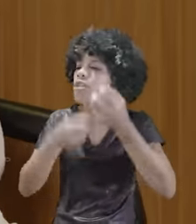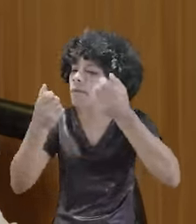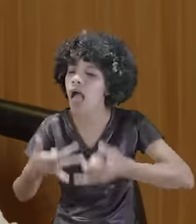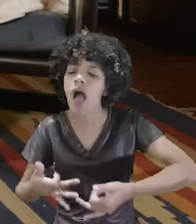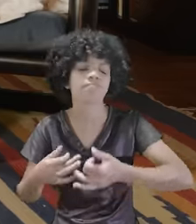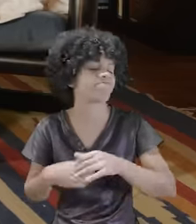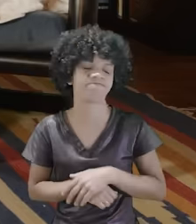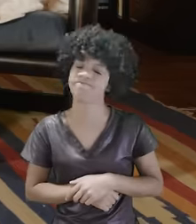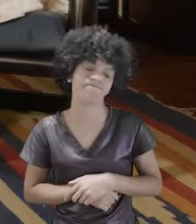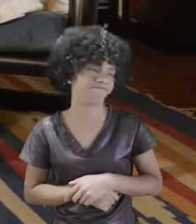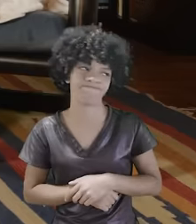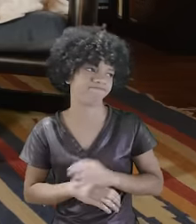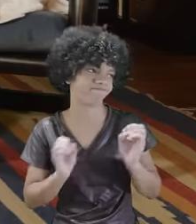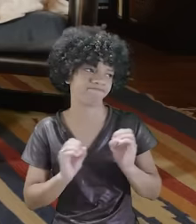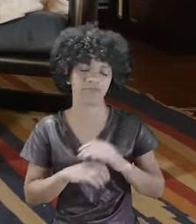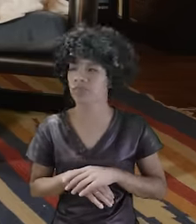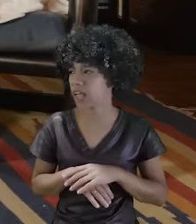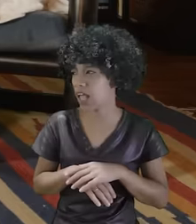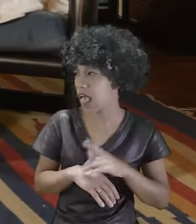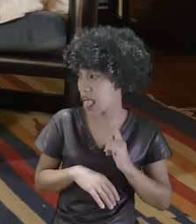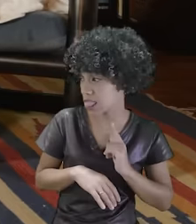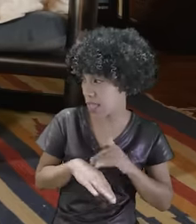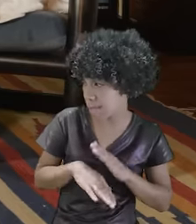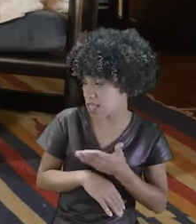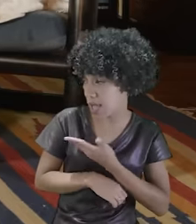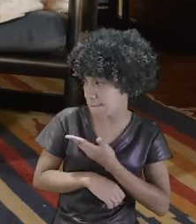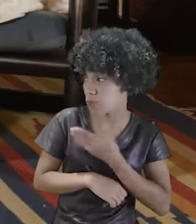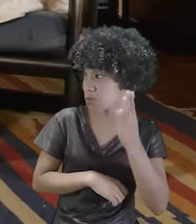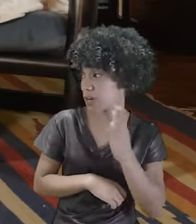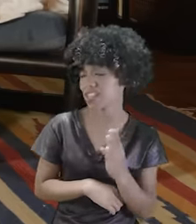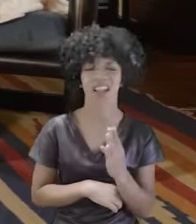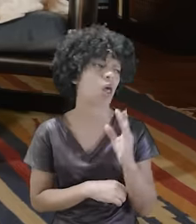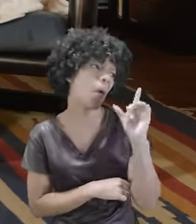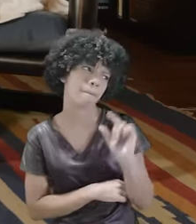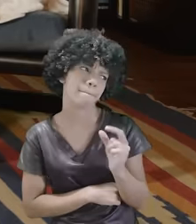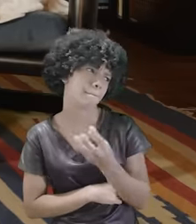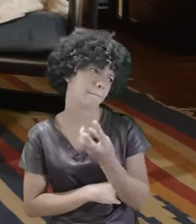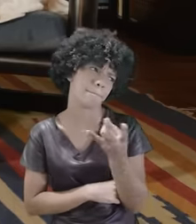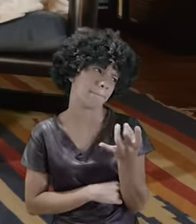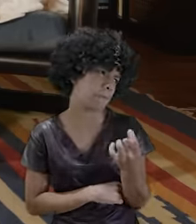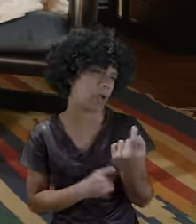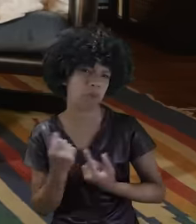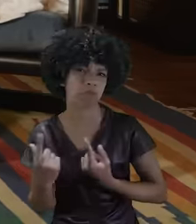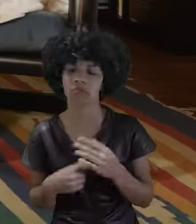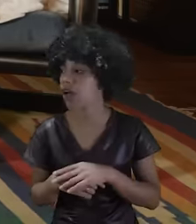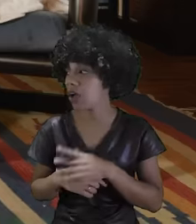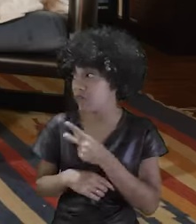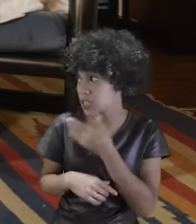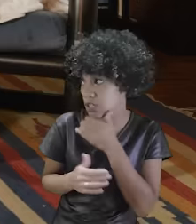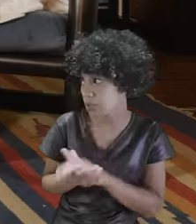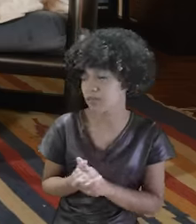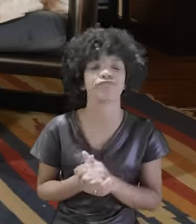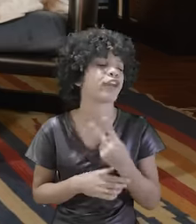não entendi você tem mais amigos brasileiros muito pouco é você e seu